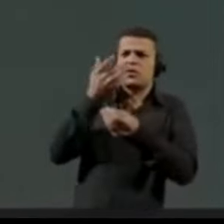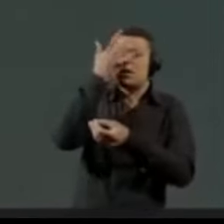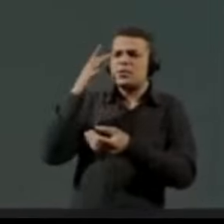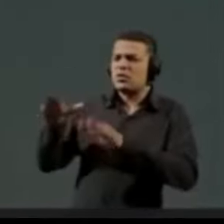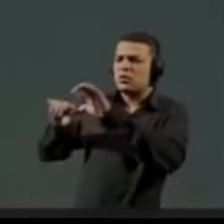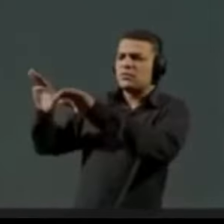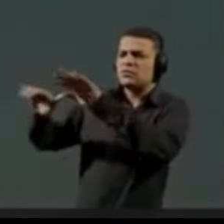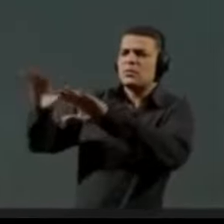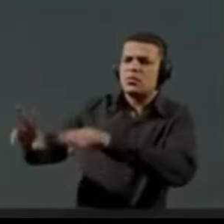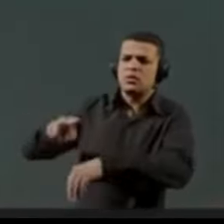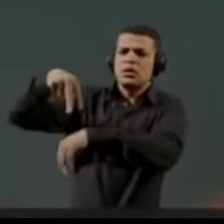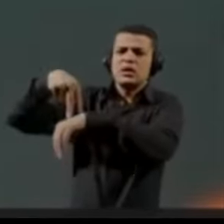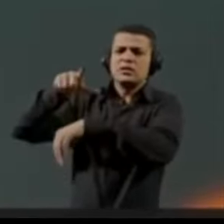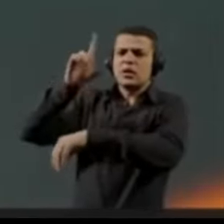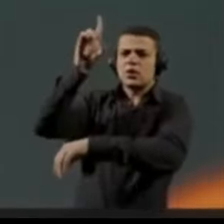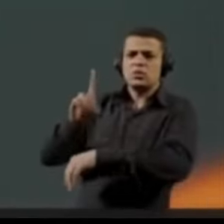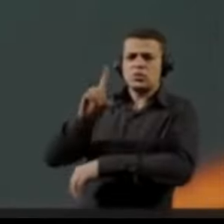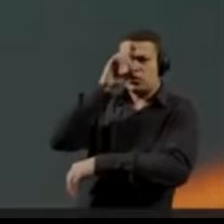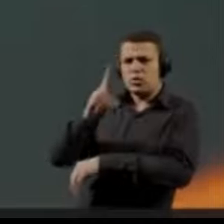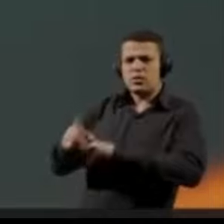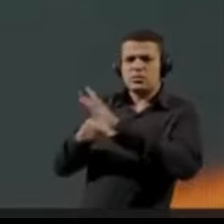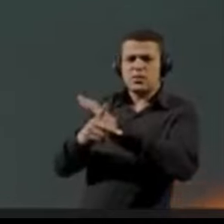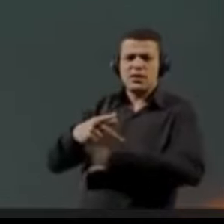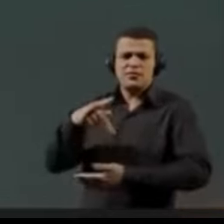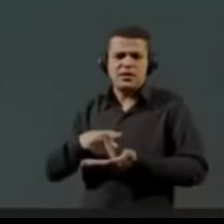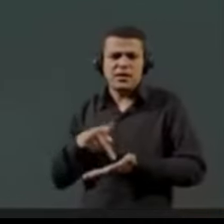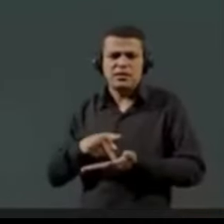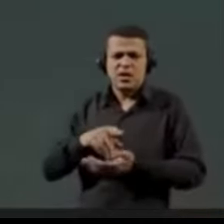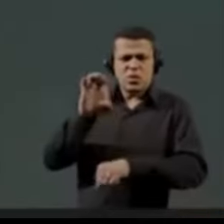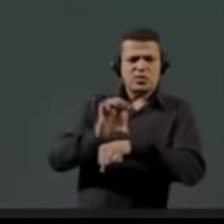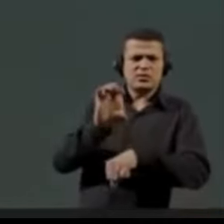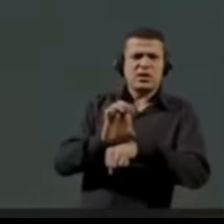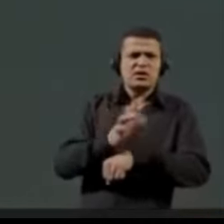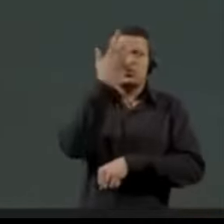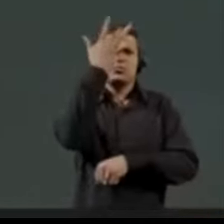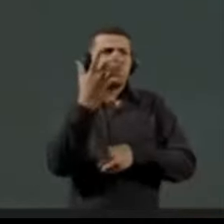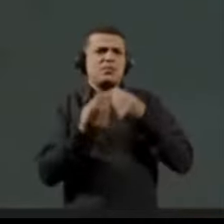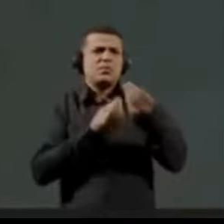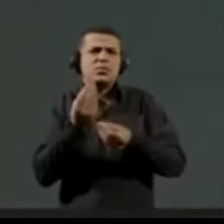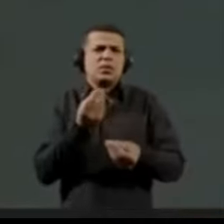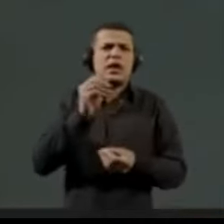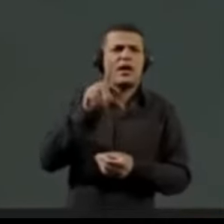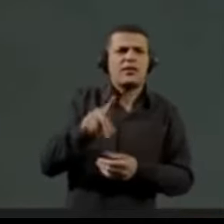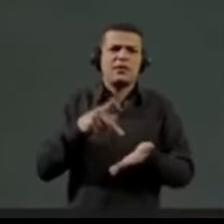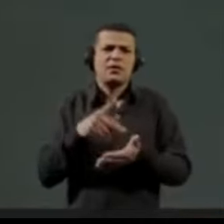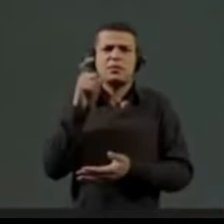essas agências para serem as donas da verdade? E muito menos o Estado pode dizer o que é verdade e mentira.